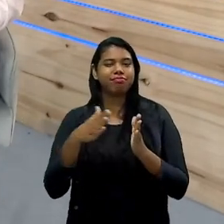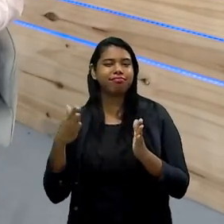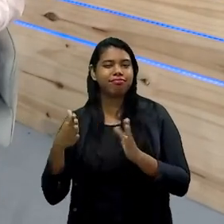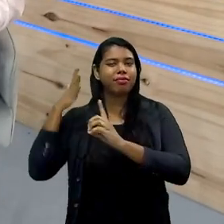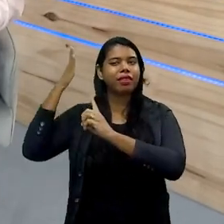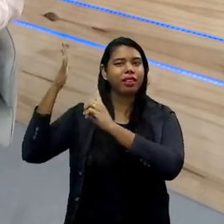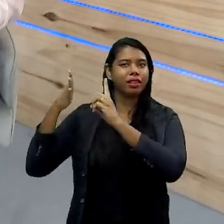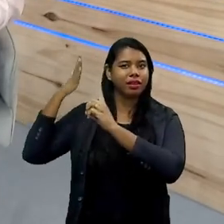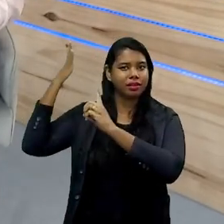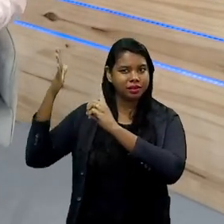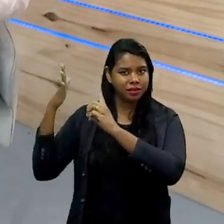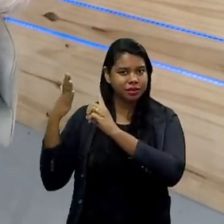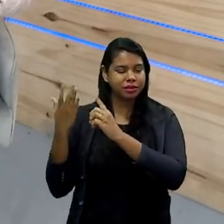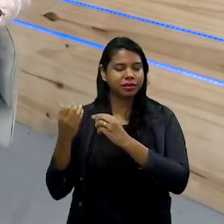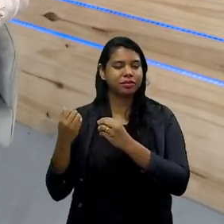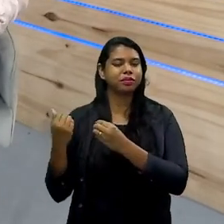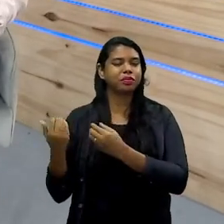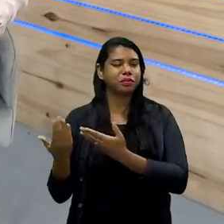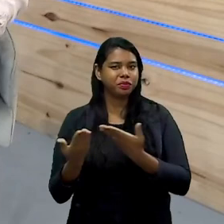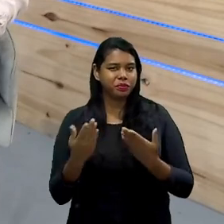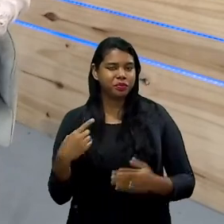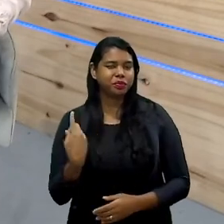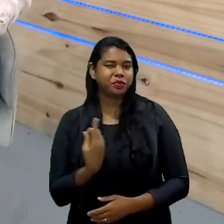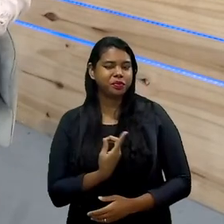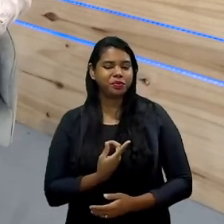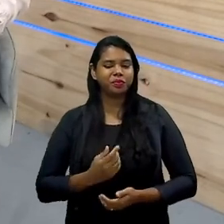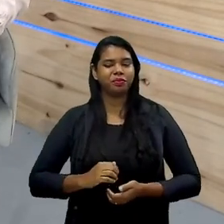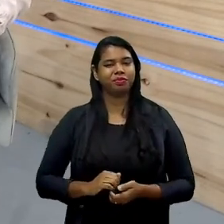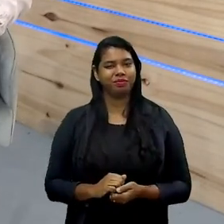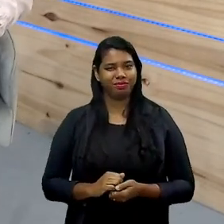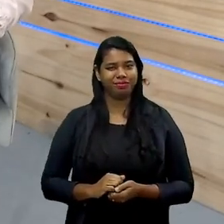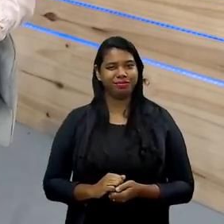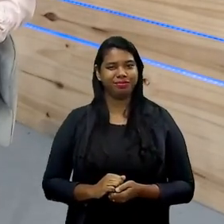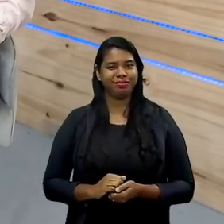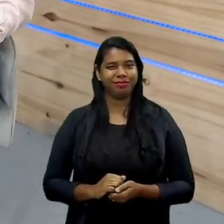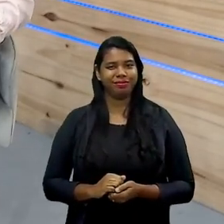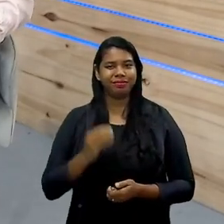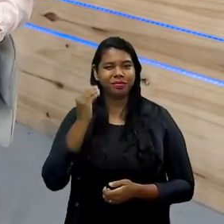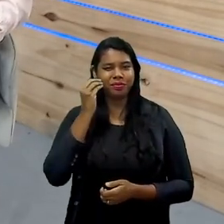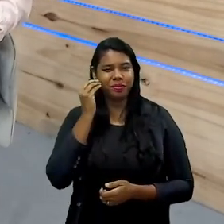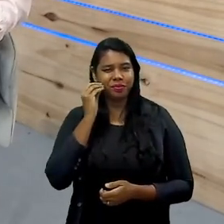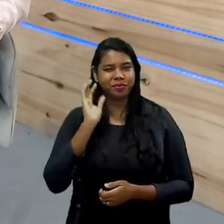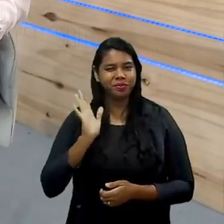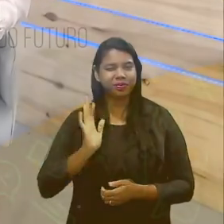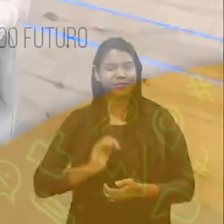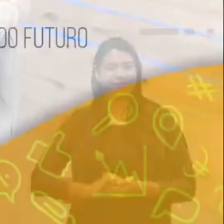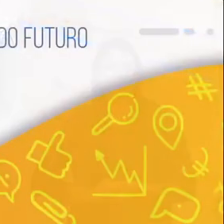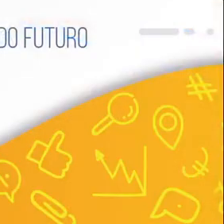palestra de Smart Money. Fica ligadinho aí conosco que voltamos já, tá certo? Fica aí.